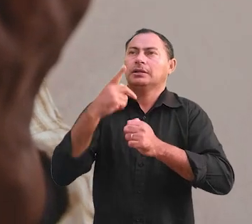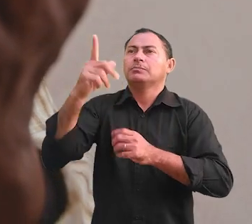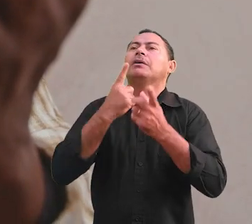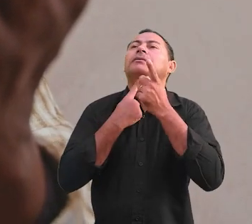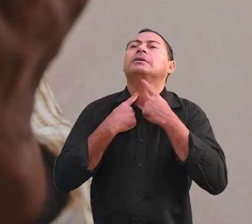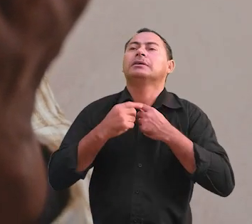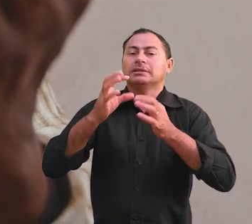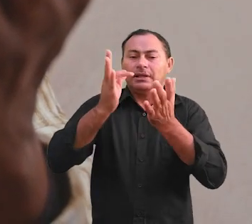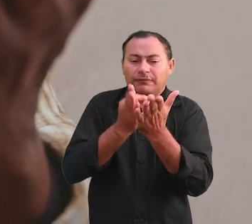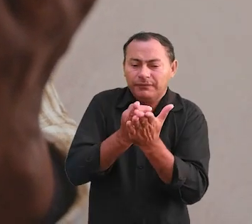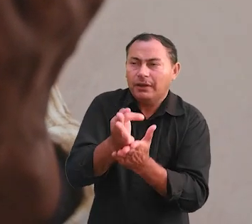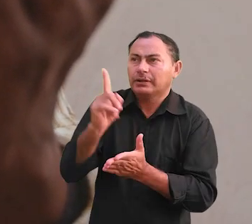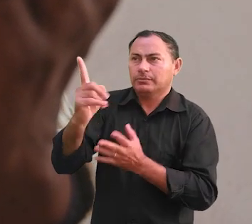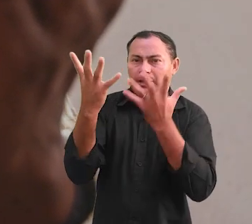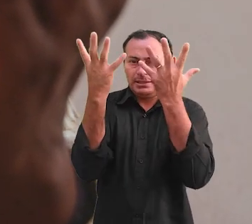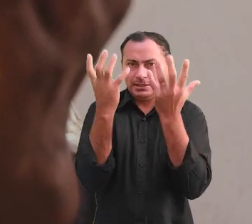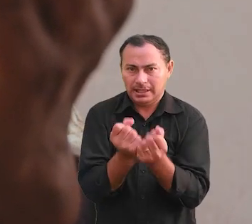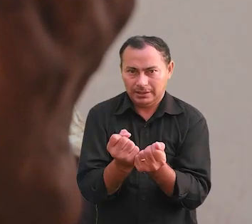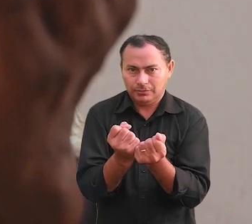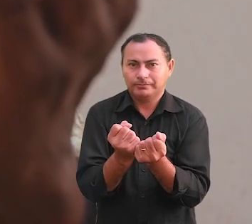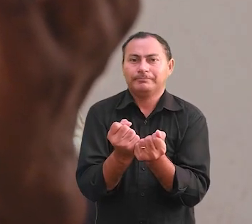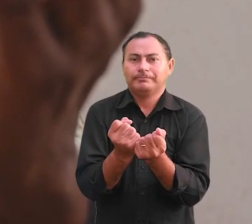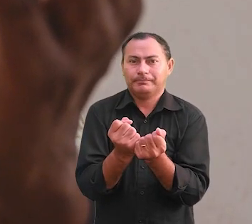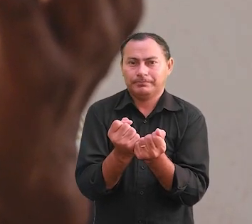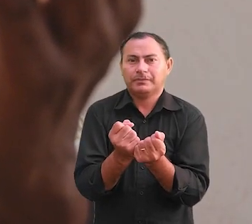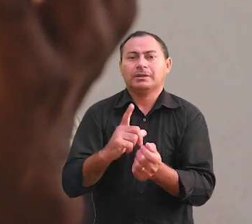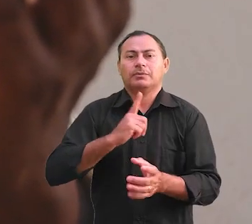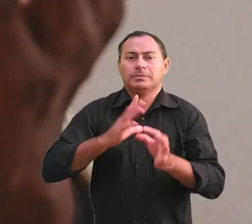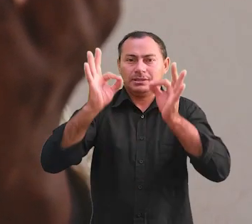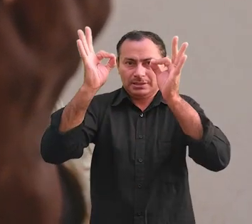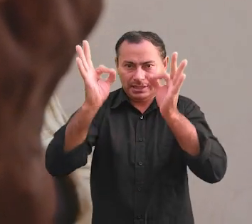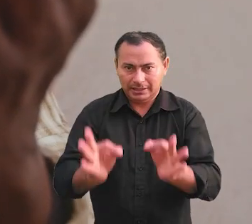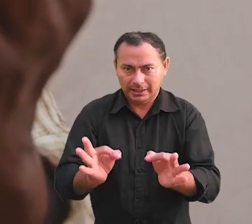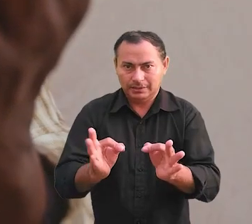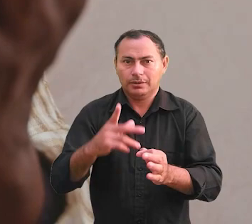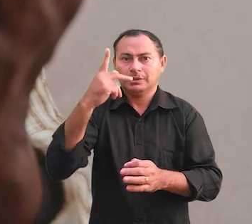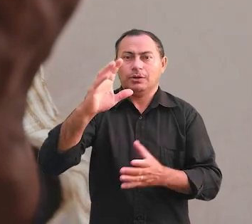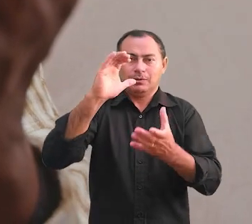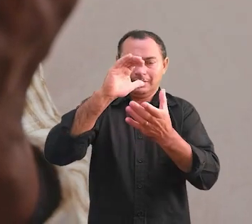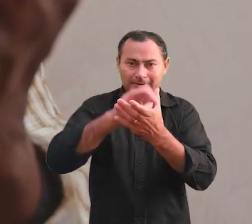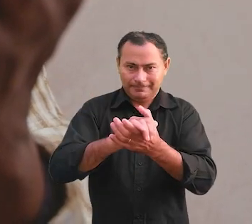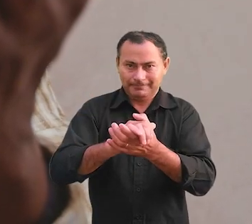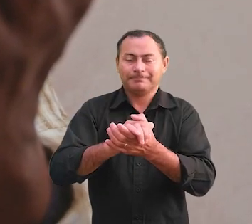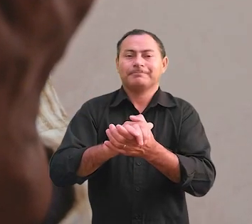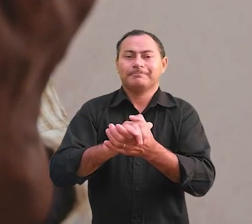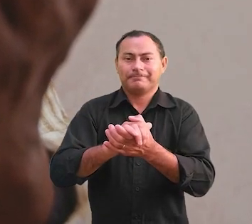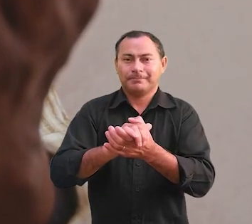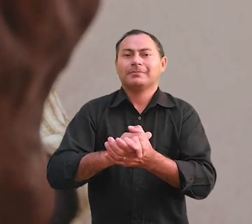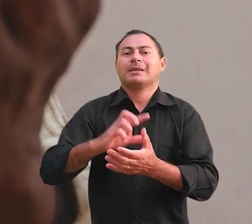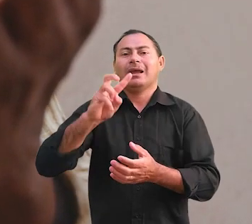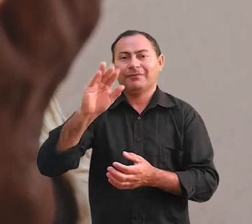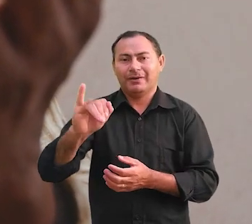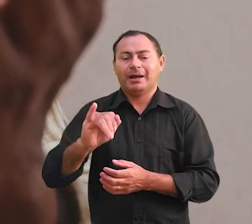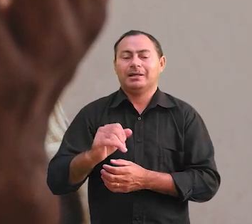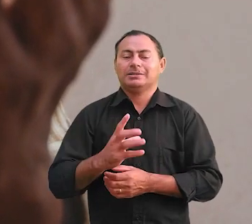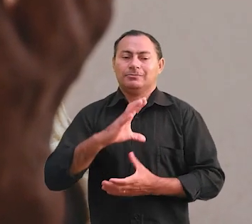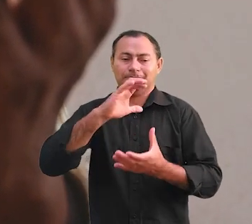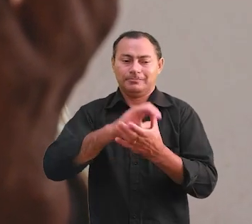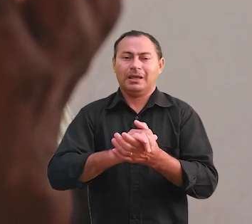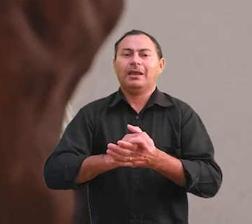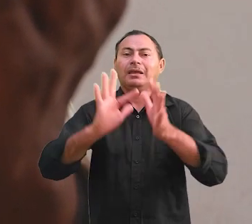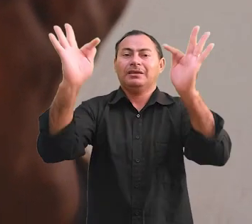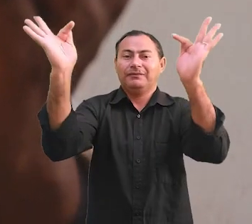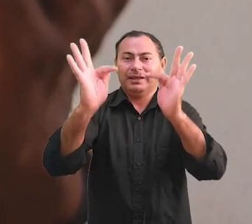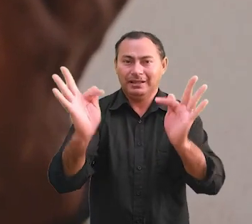quero fazer sua vontade de ser fiel a ti ti aceito eu tenho certeza o seu casamento vai